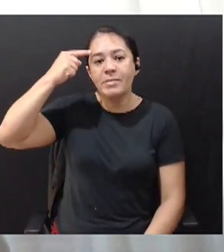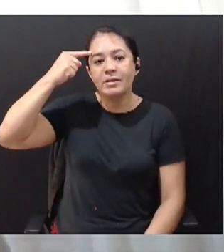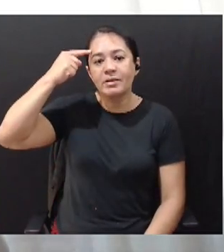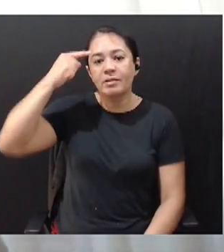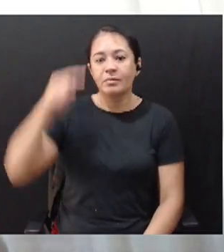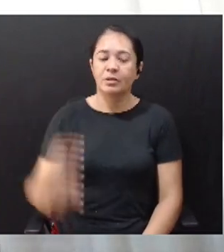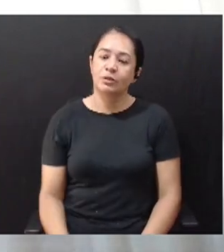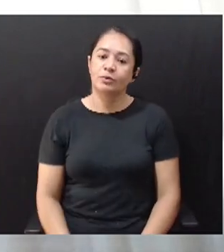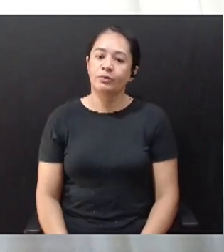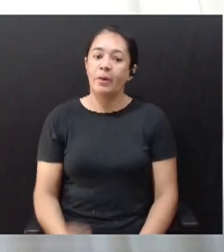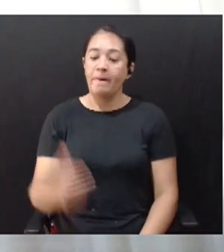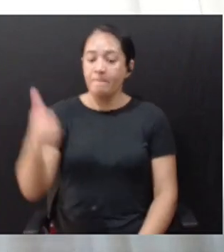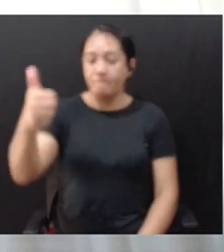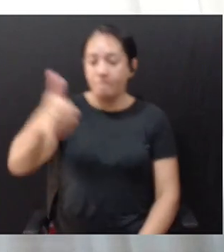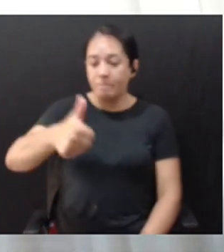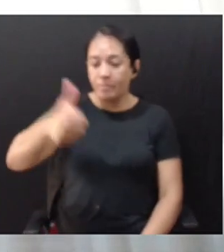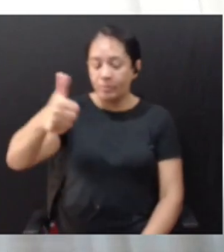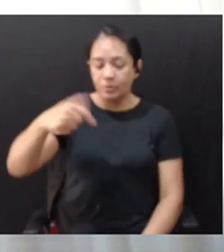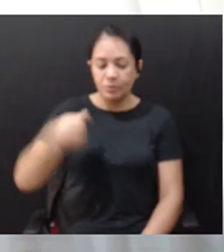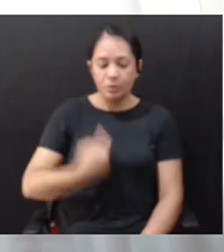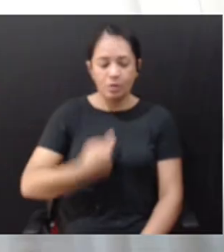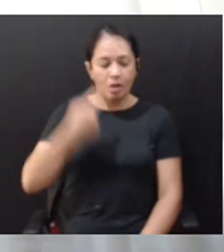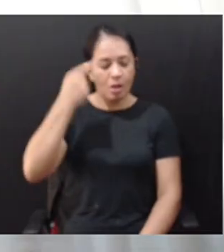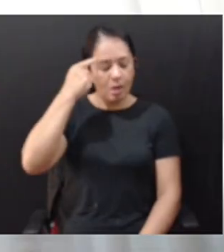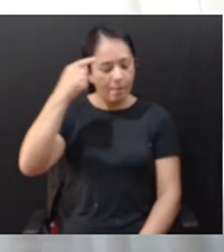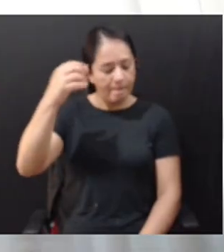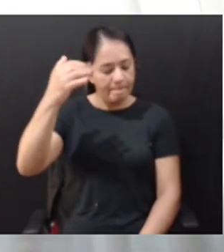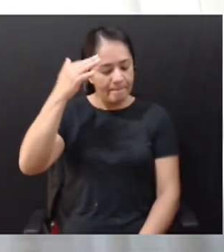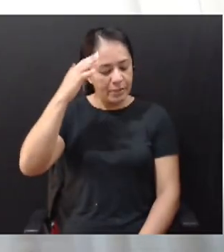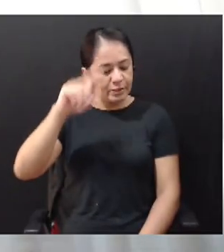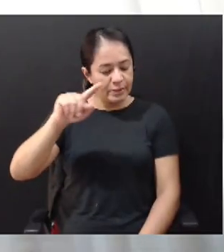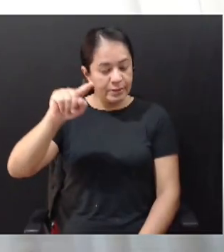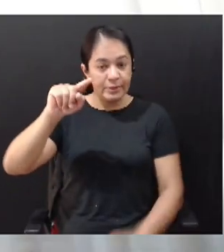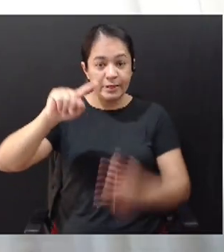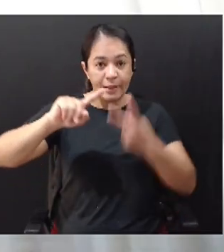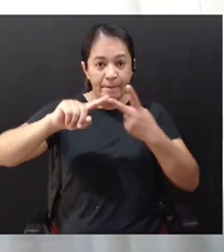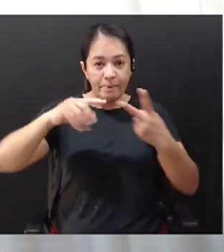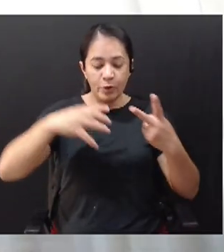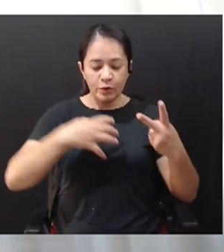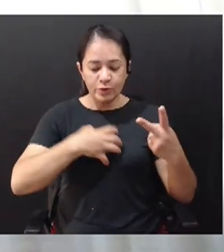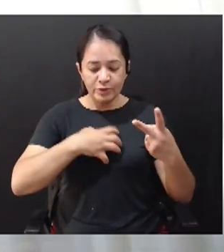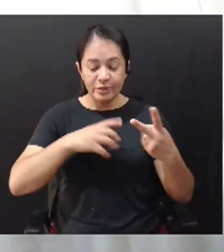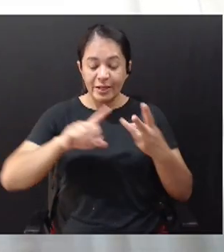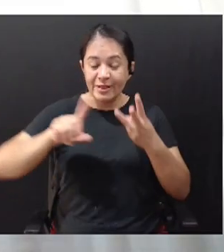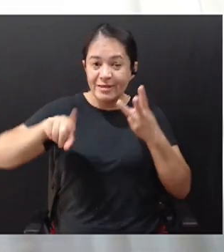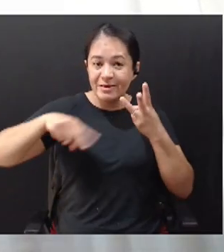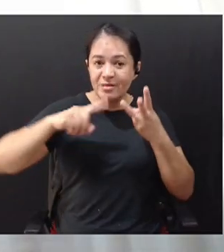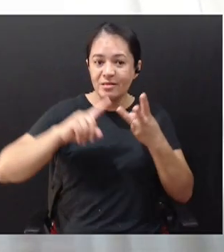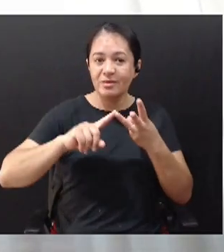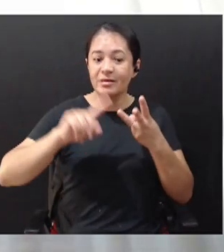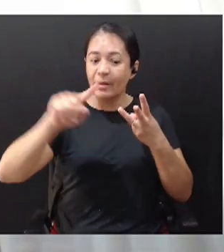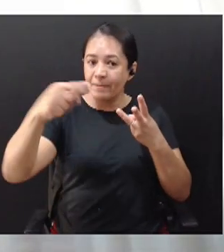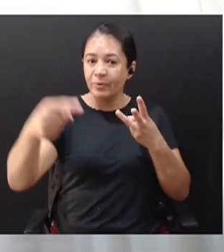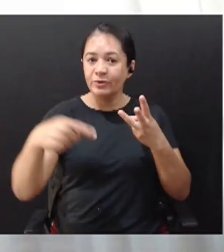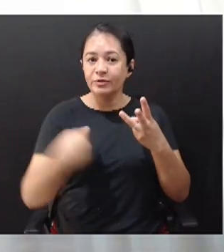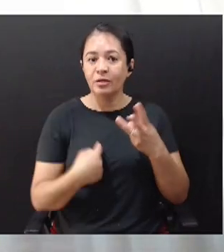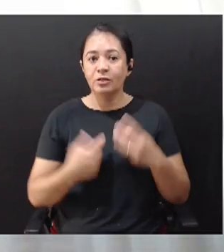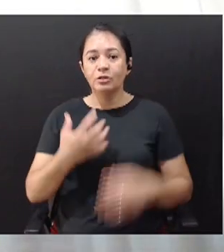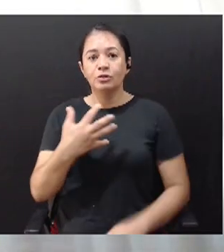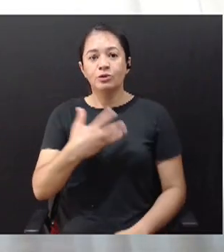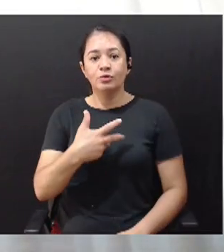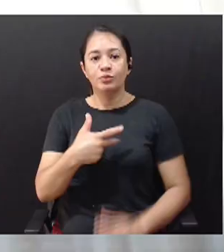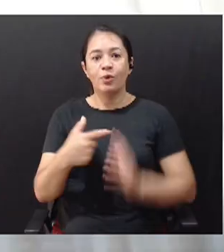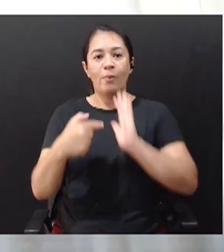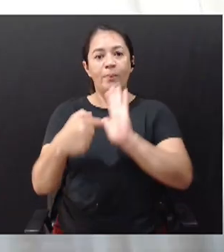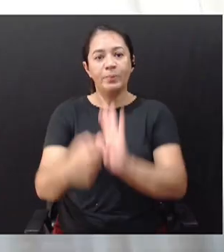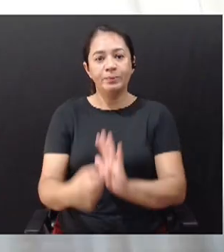primeiro pensamos, depois sentimos e depois, consequentemente, nos comportamos. Então, a partir